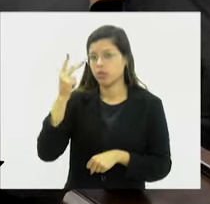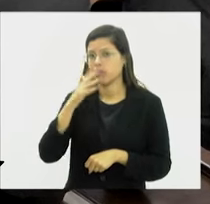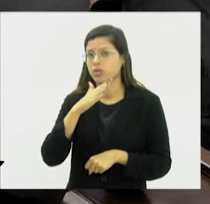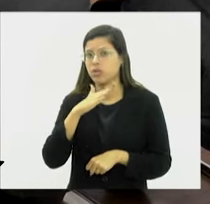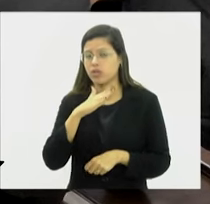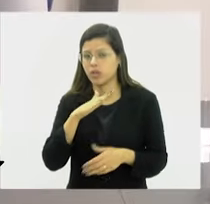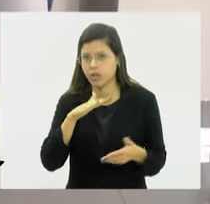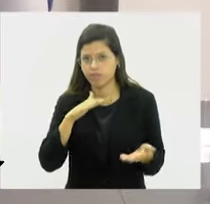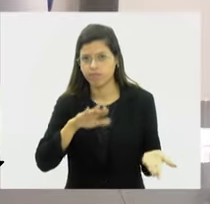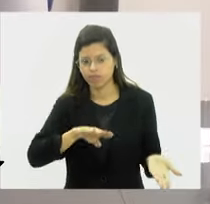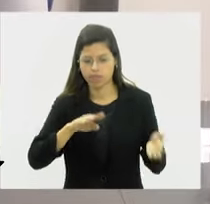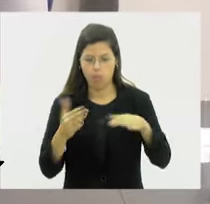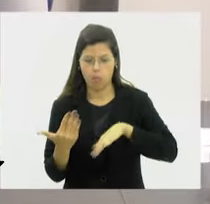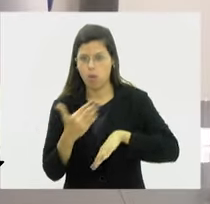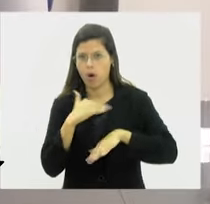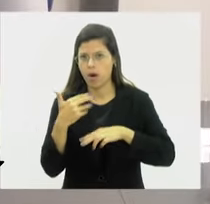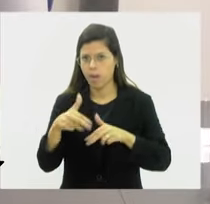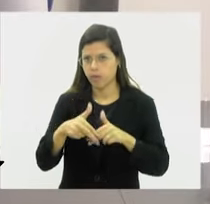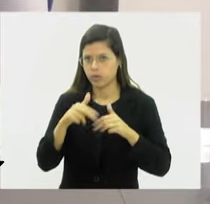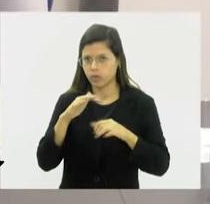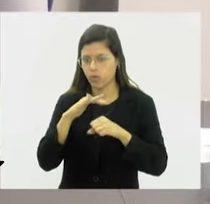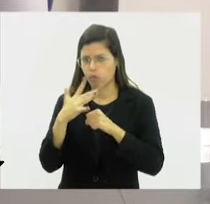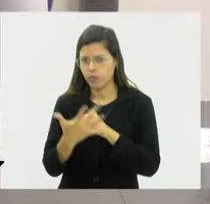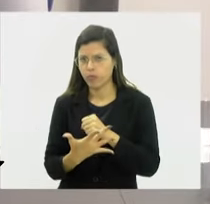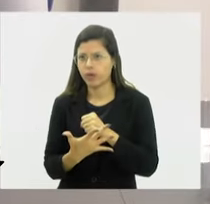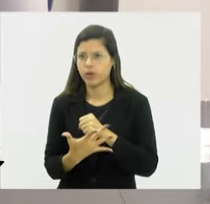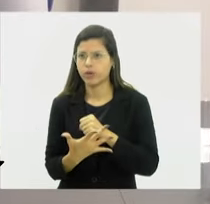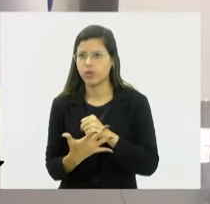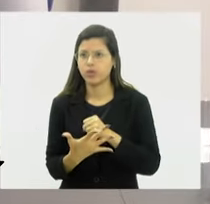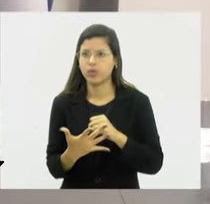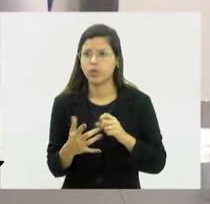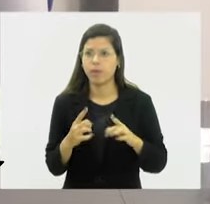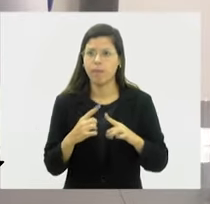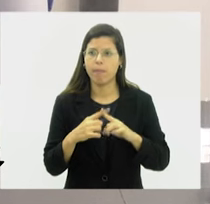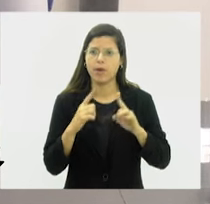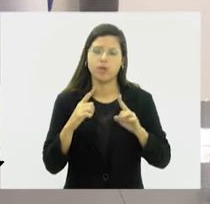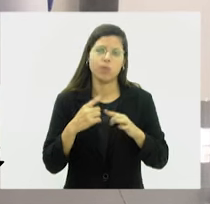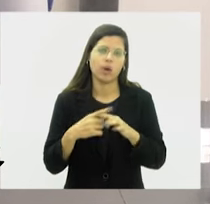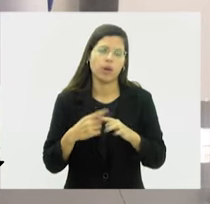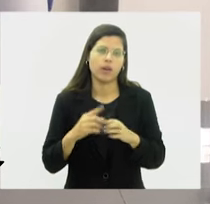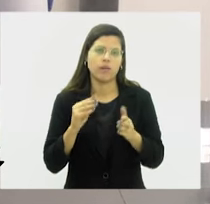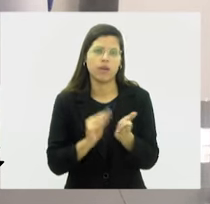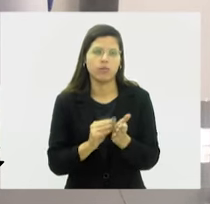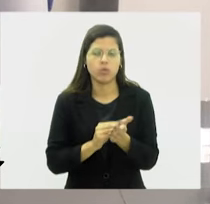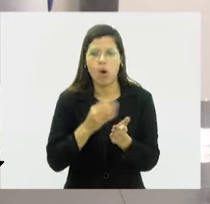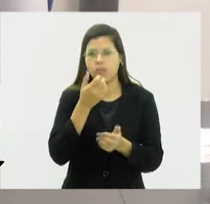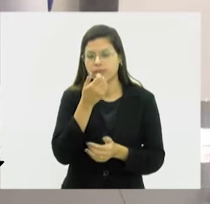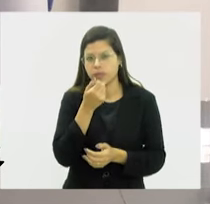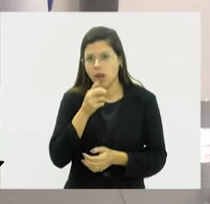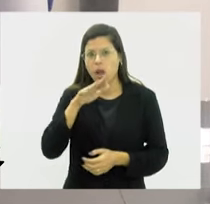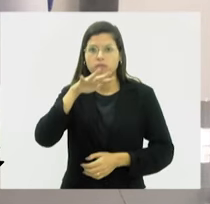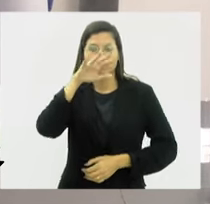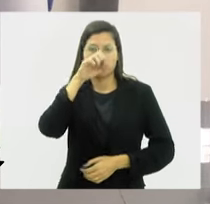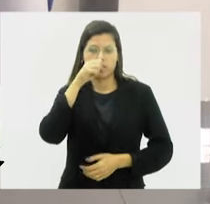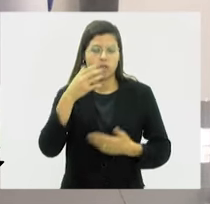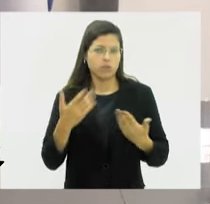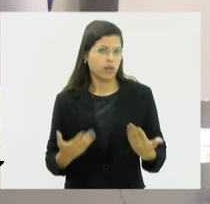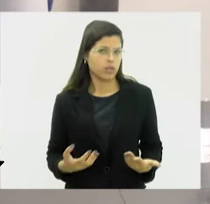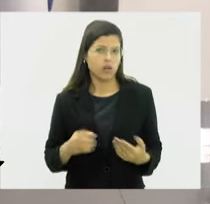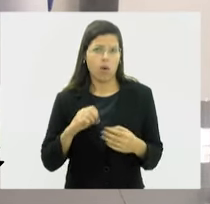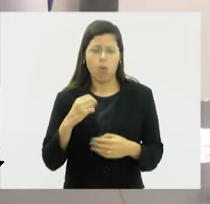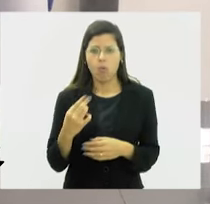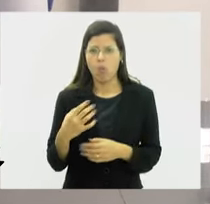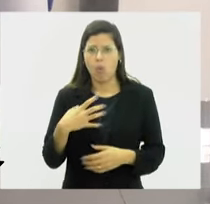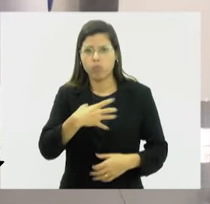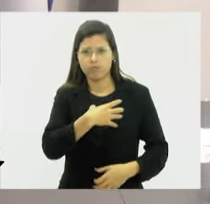decorrência dos desdobramentos, das consequências da Covid, mas que é por insuficiência respiratória, por outras causas, falência múltipla de